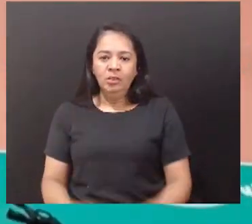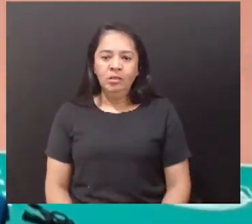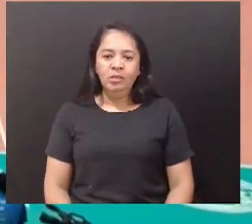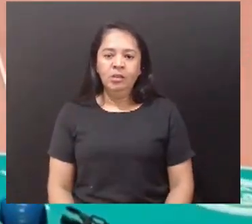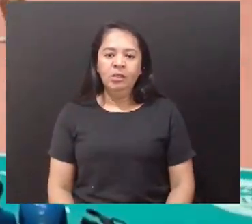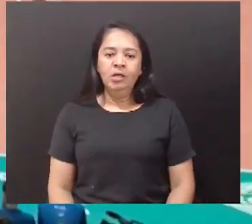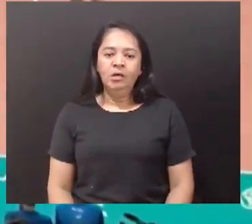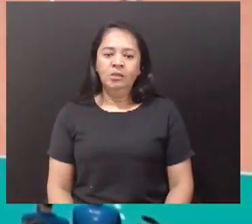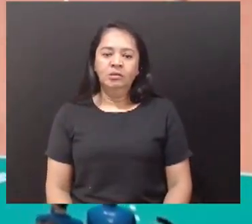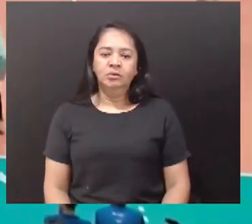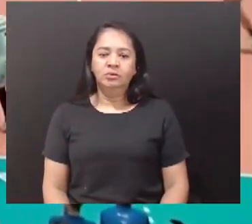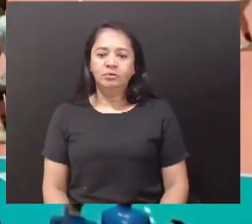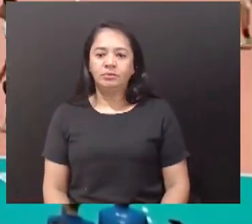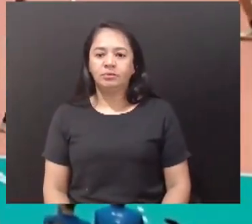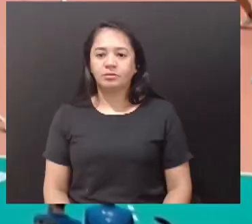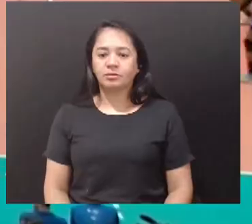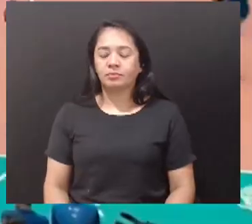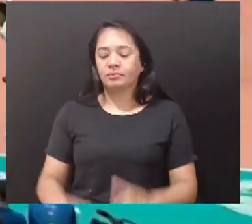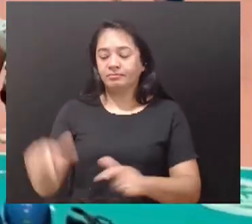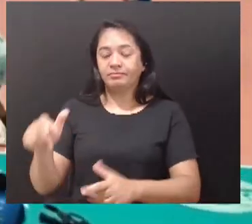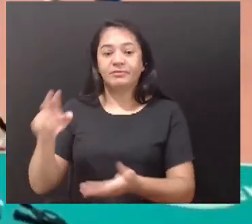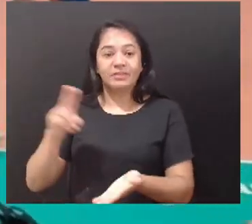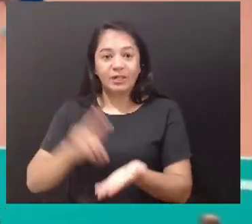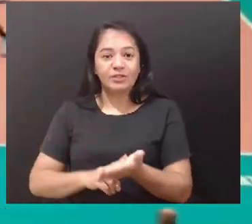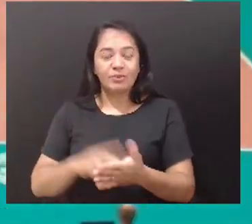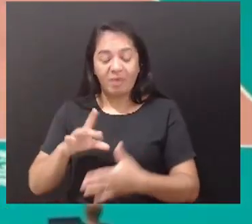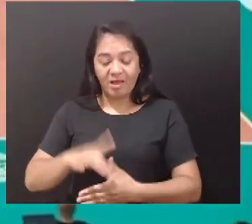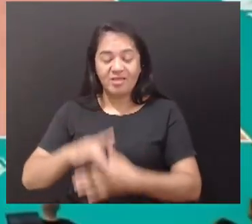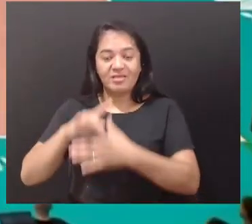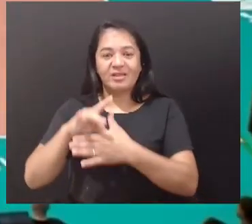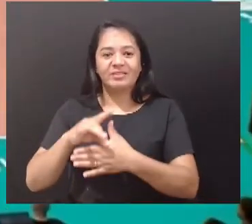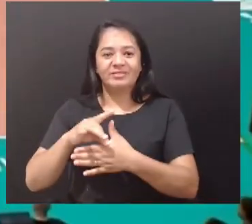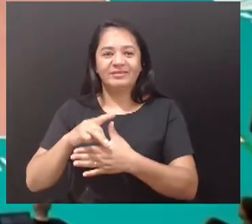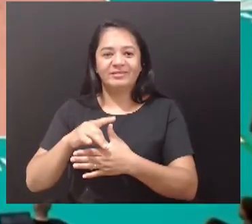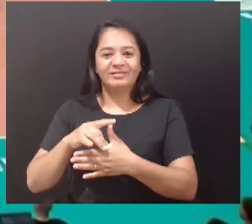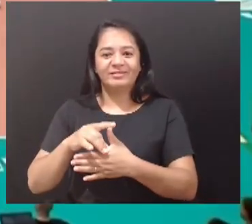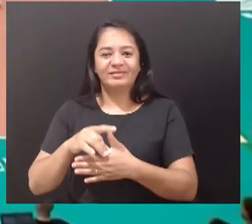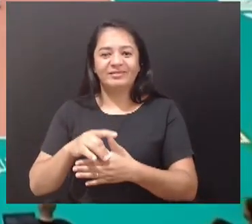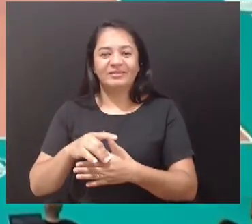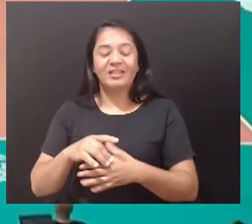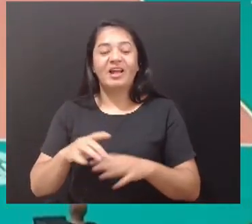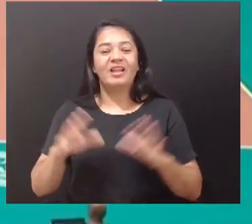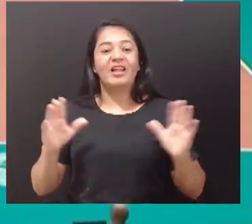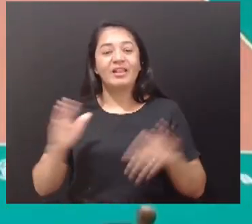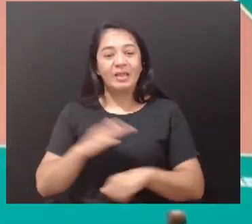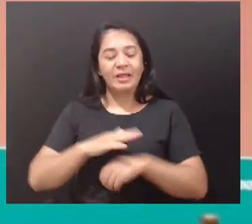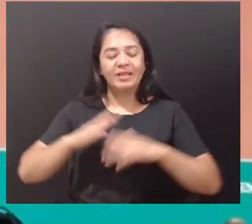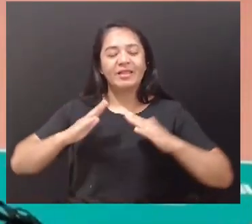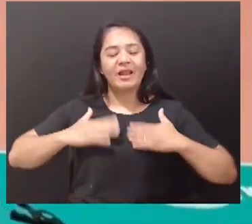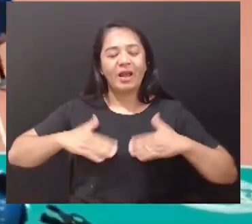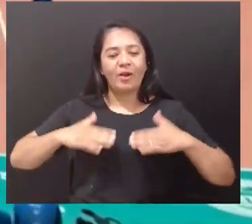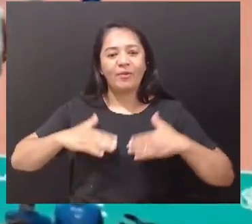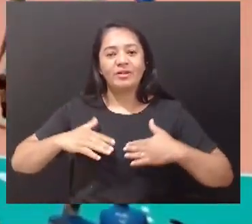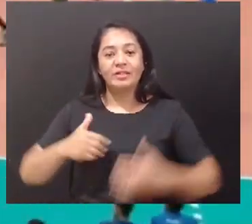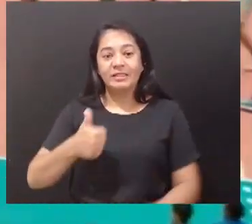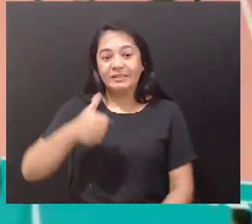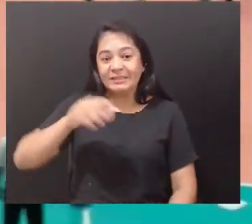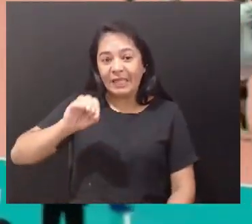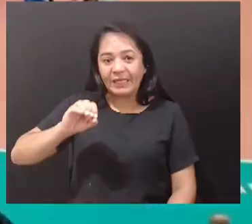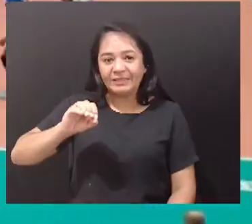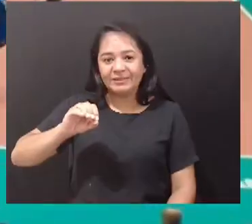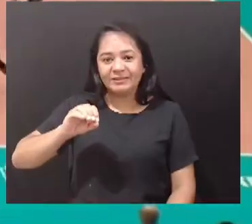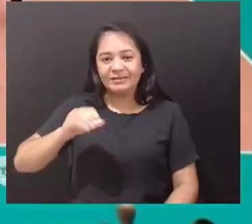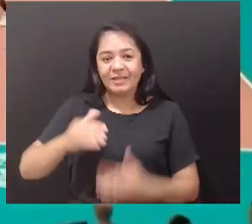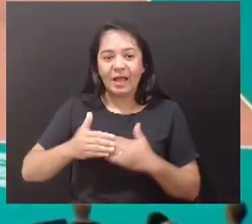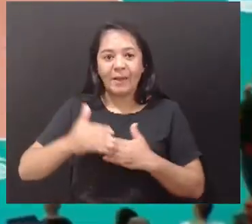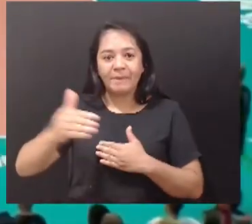os mandantes assumiram a liderança no Taquaral com folga e passou de 10 pontos a partir do 18º